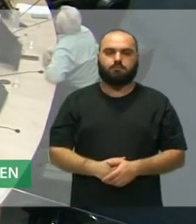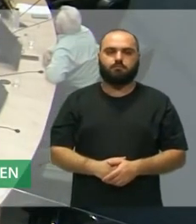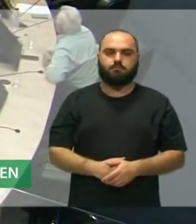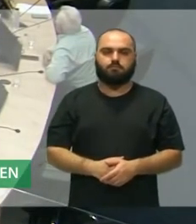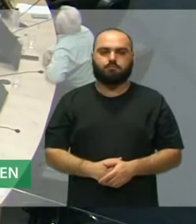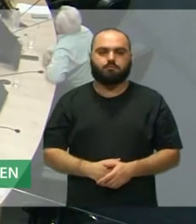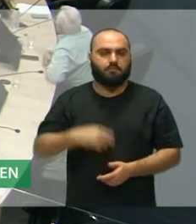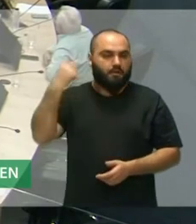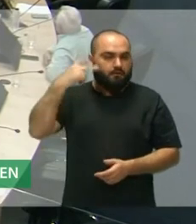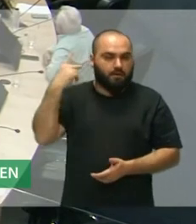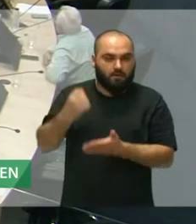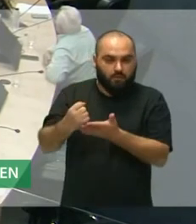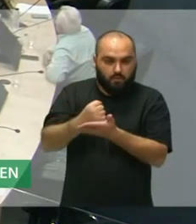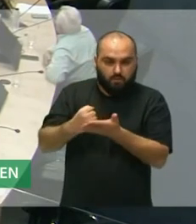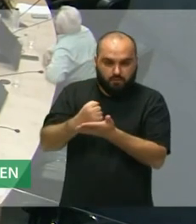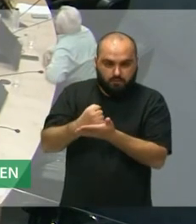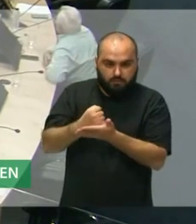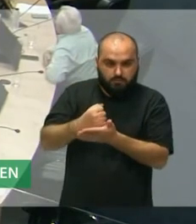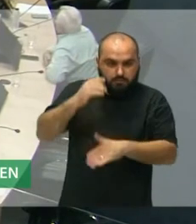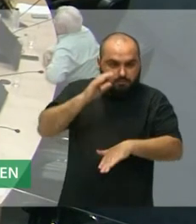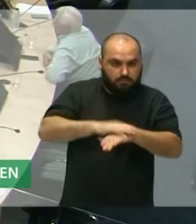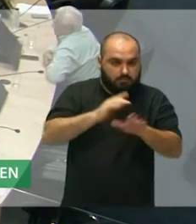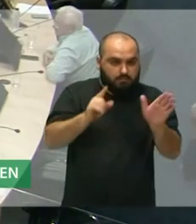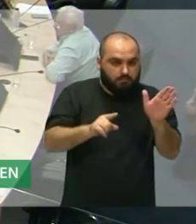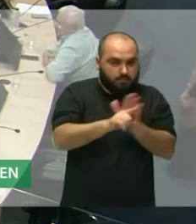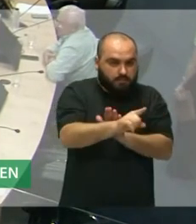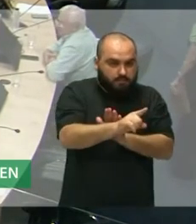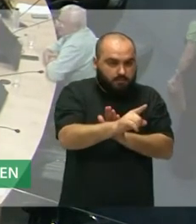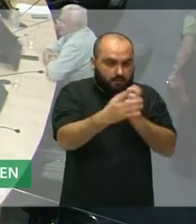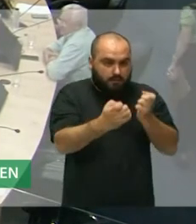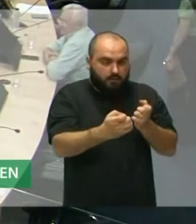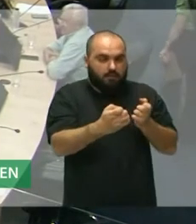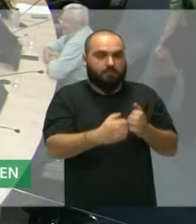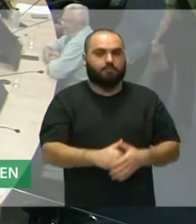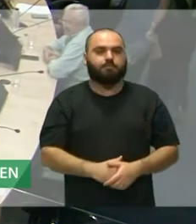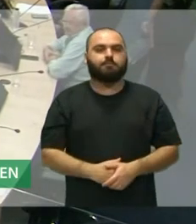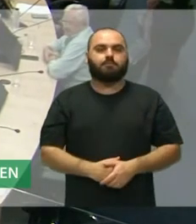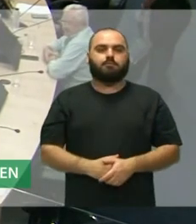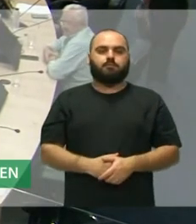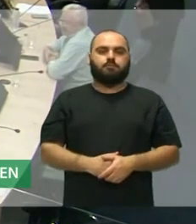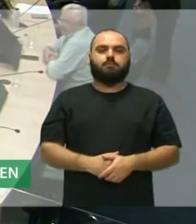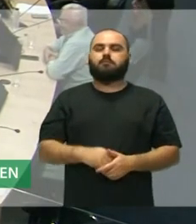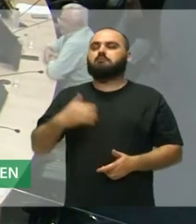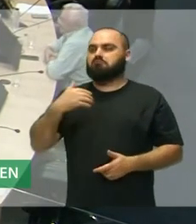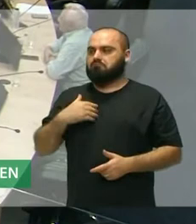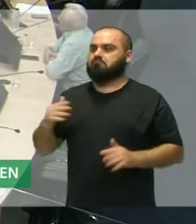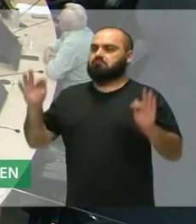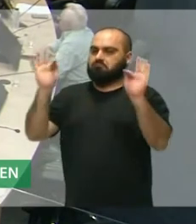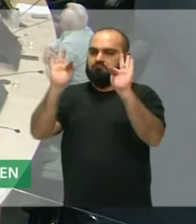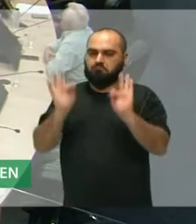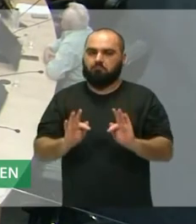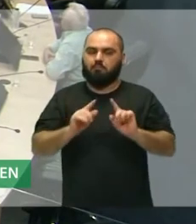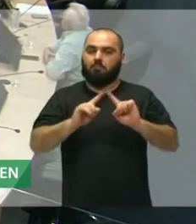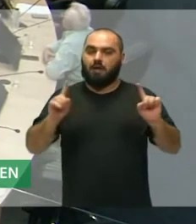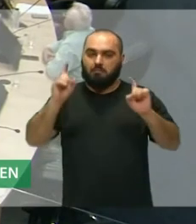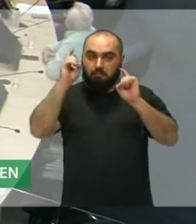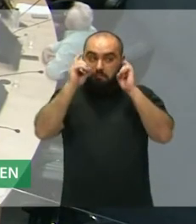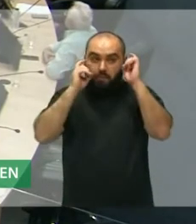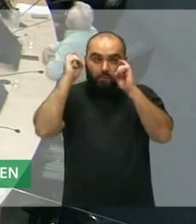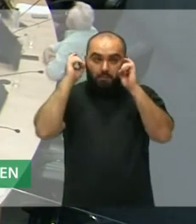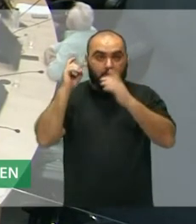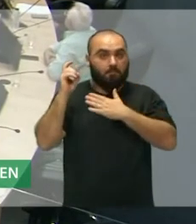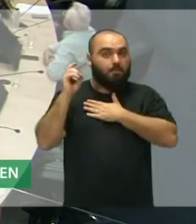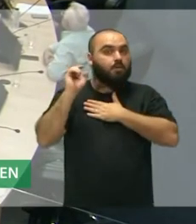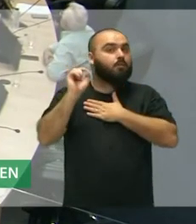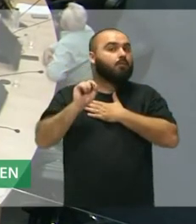Satisfeito, vereador Otto? Mais perguntas, pessoal? Alguém mais quer fazer pergunta? Eu estou satisfeito. Mas a minha preocupação também é que esse